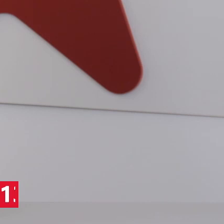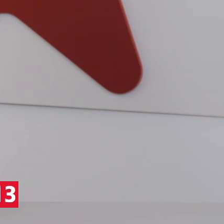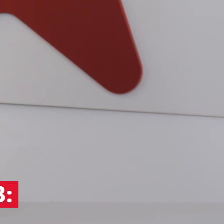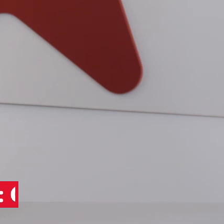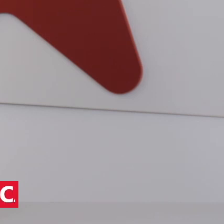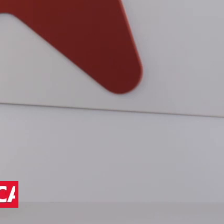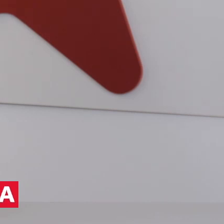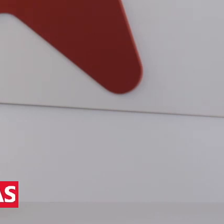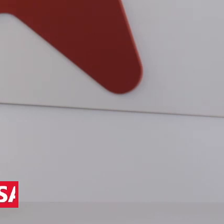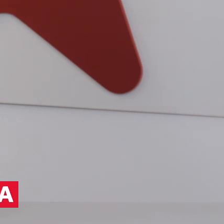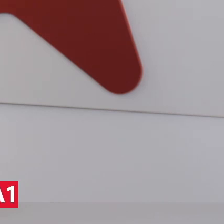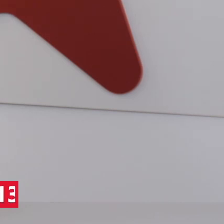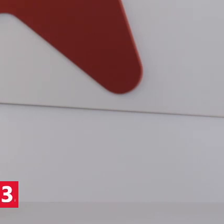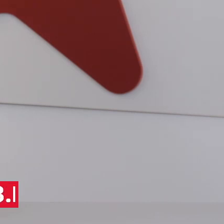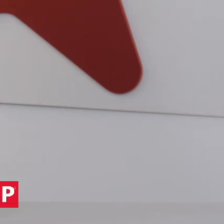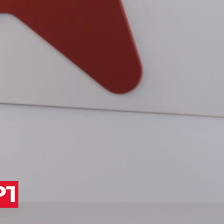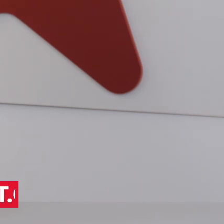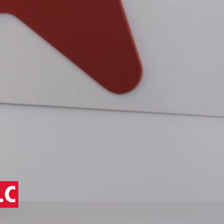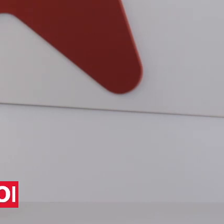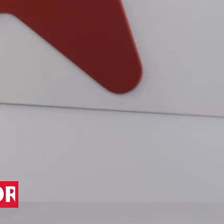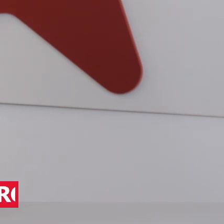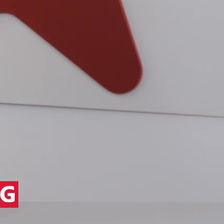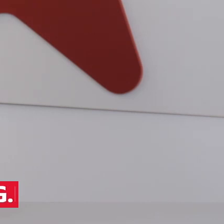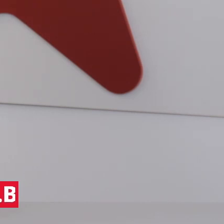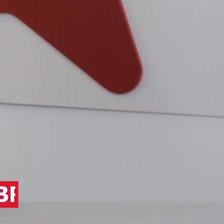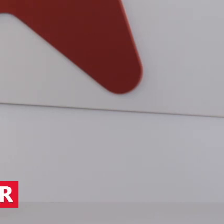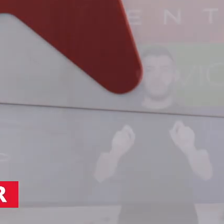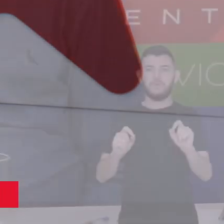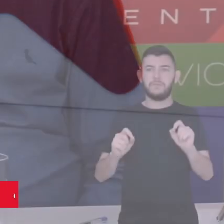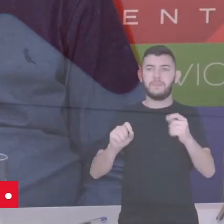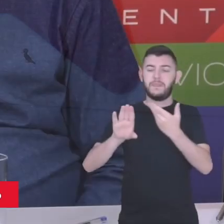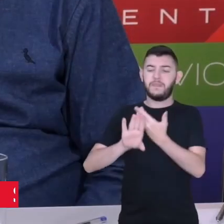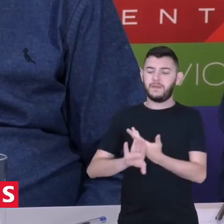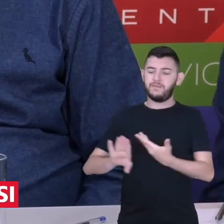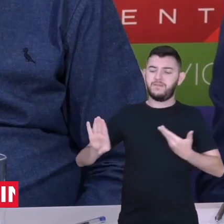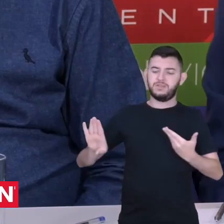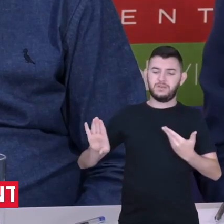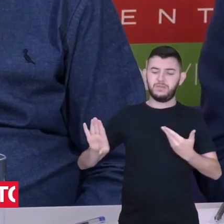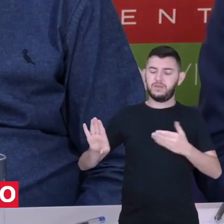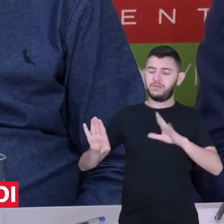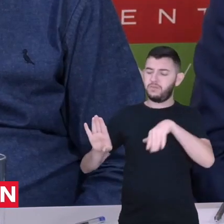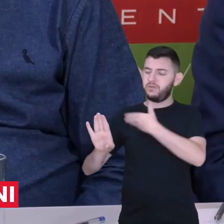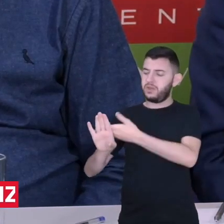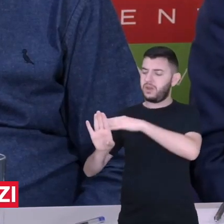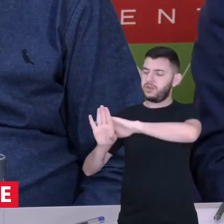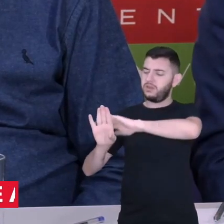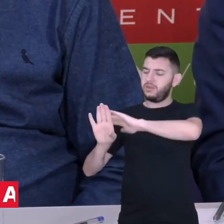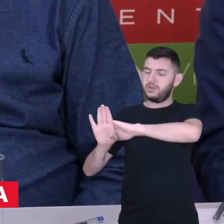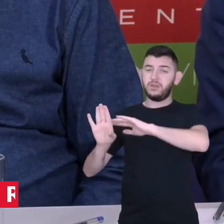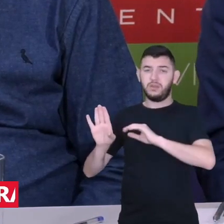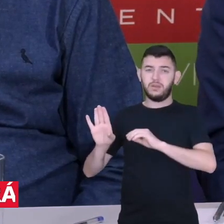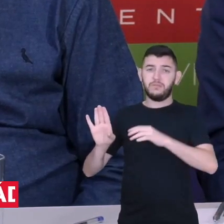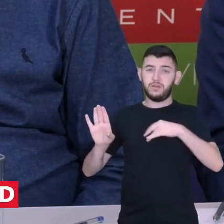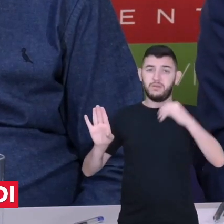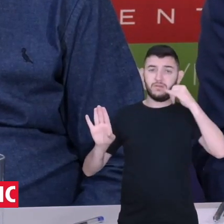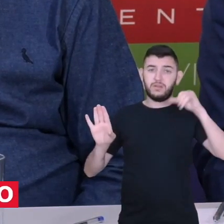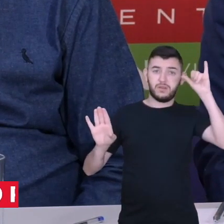E esse crescimento, ele tem sido um crescimento